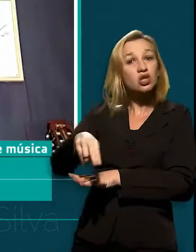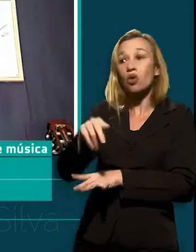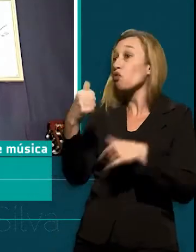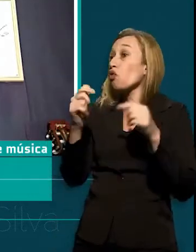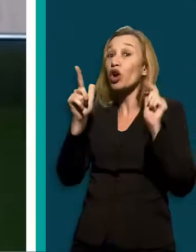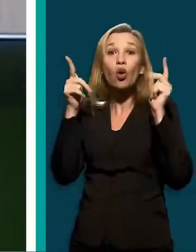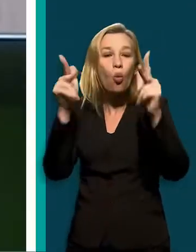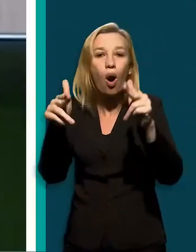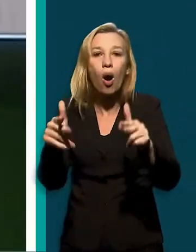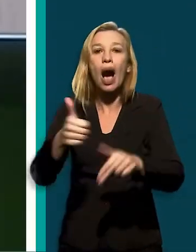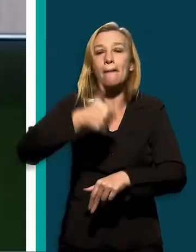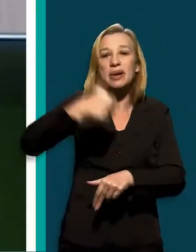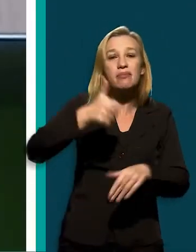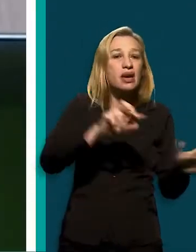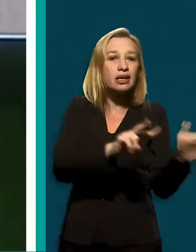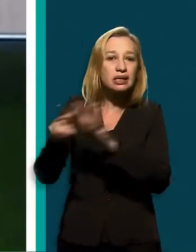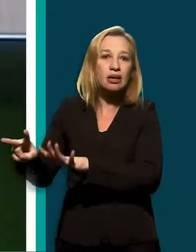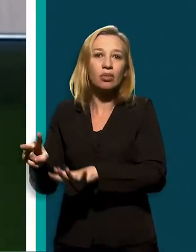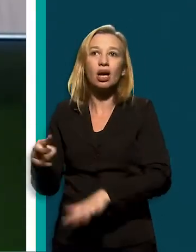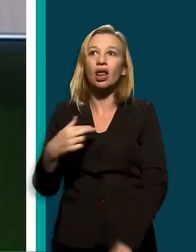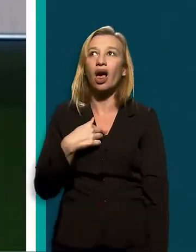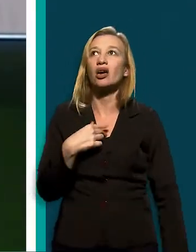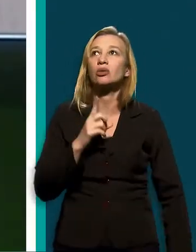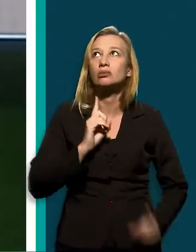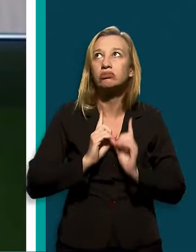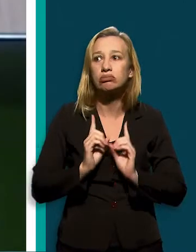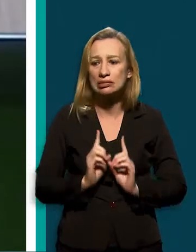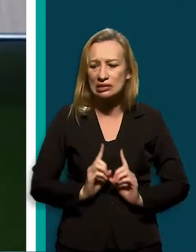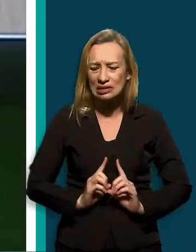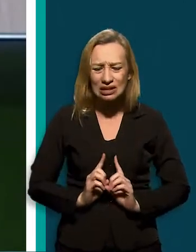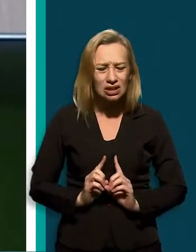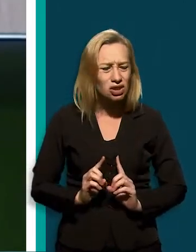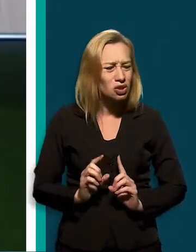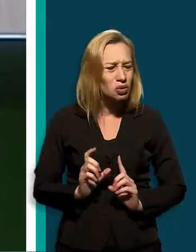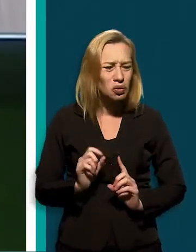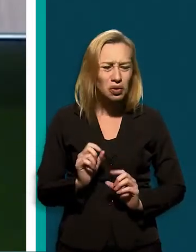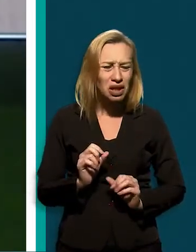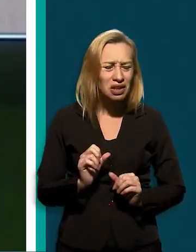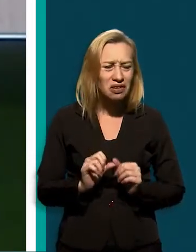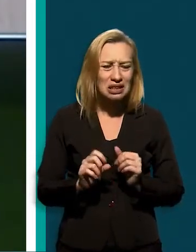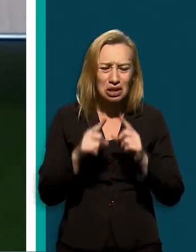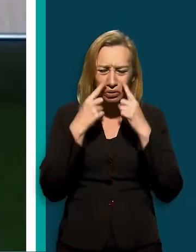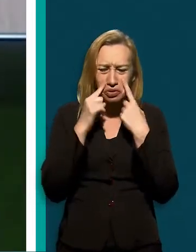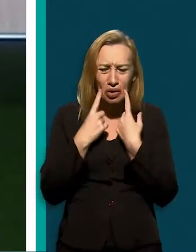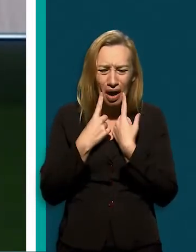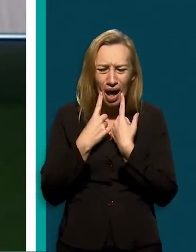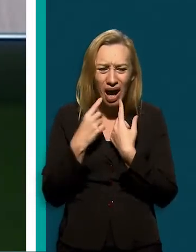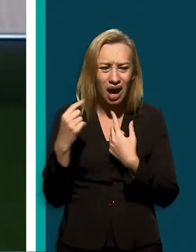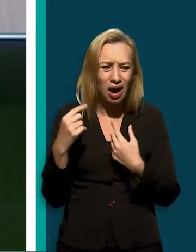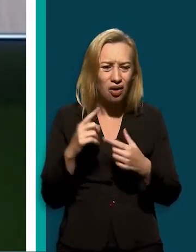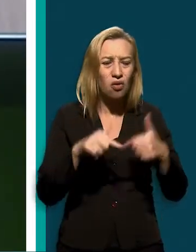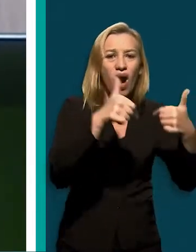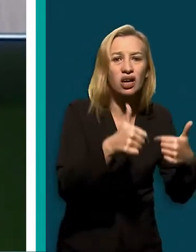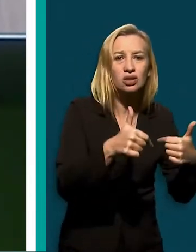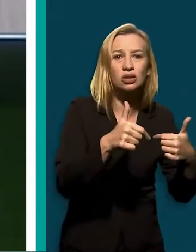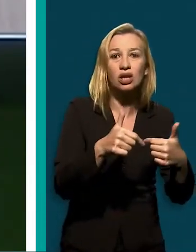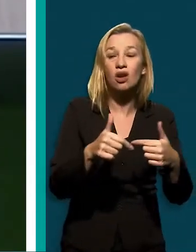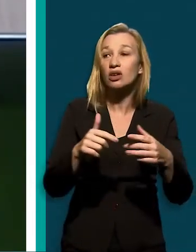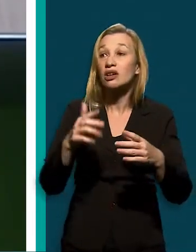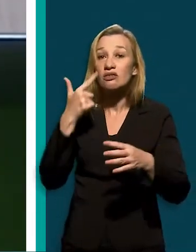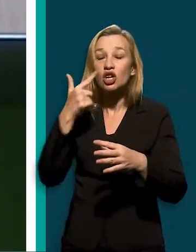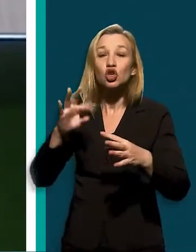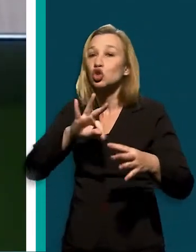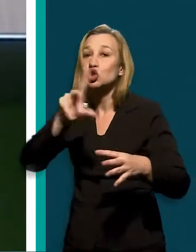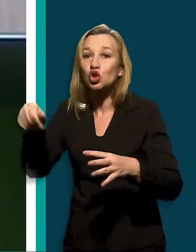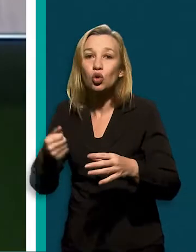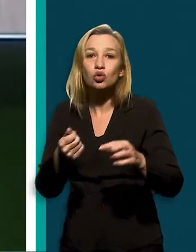Assim, a primeira semana eu fiquei meio deprê. Falei, cara, o que eu vou fazer? Eu choro ou corro atrás? Aí eu fiquei vendo